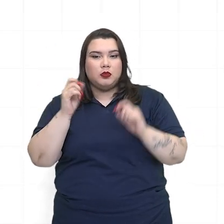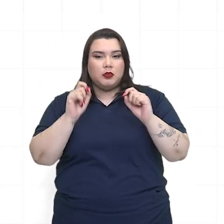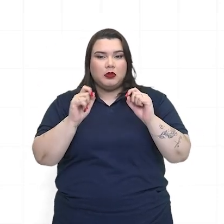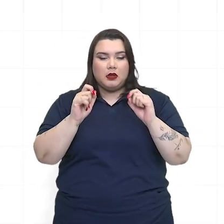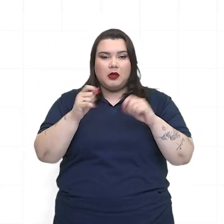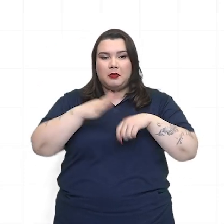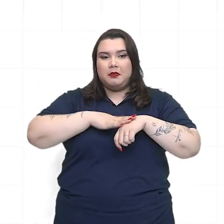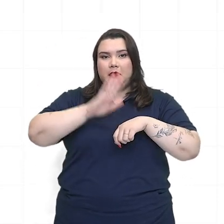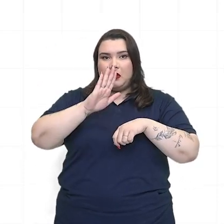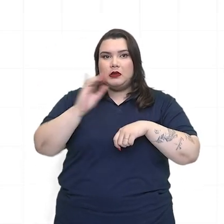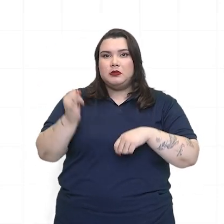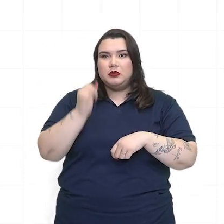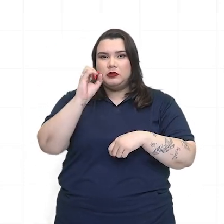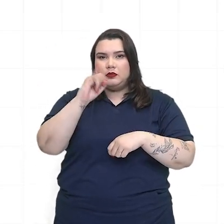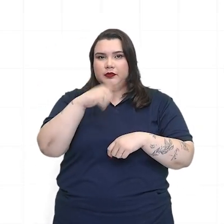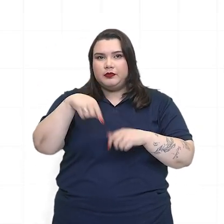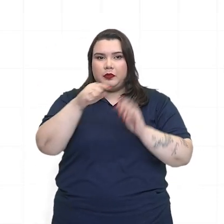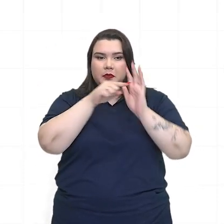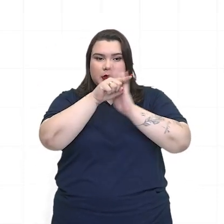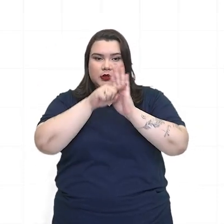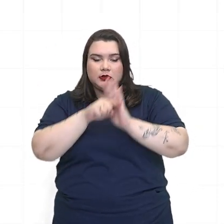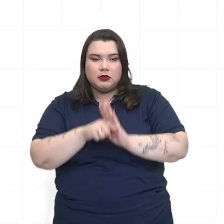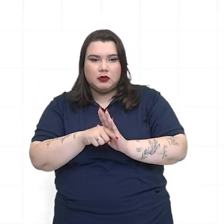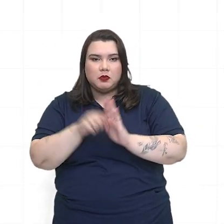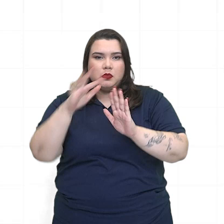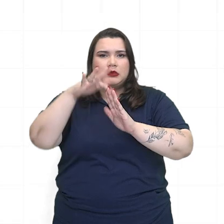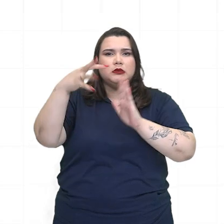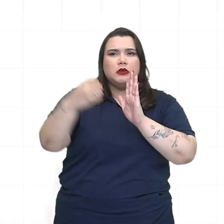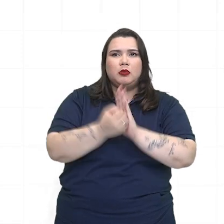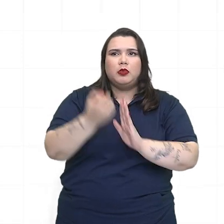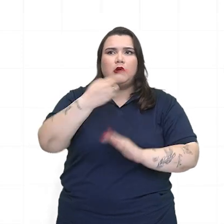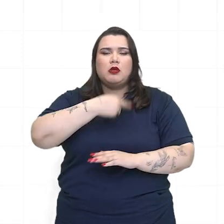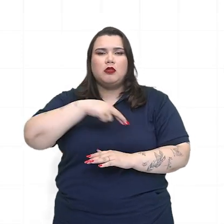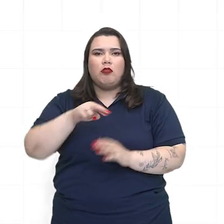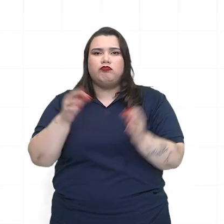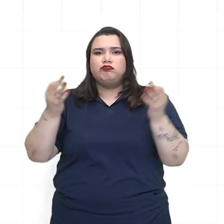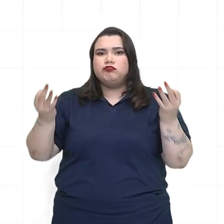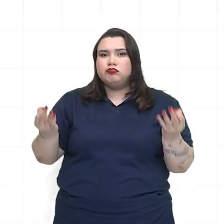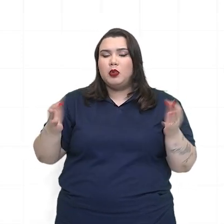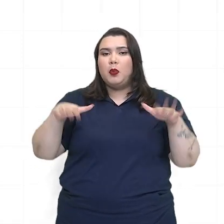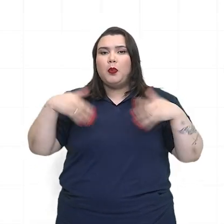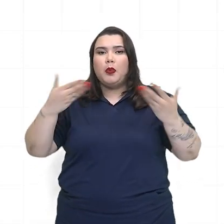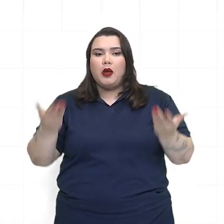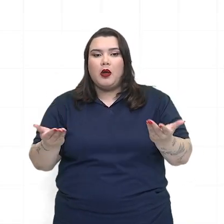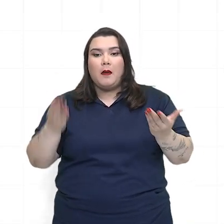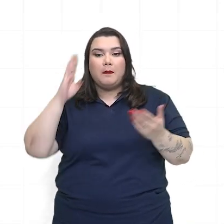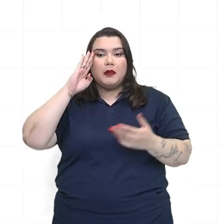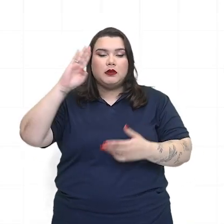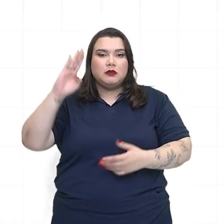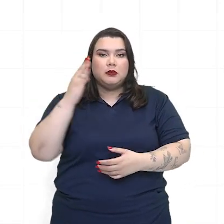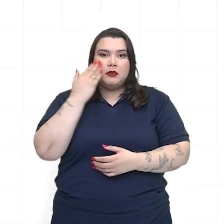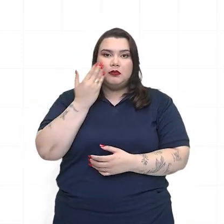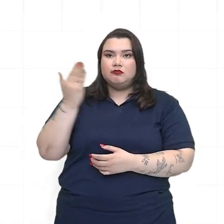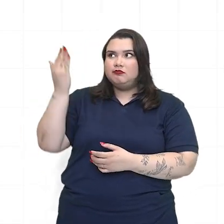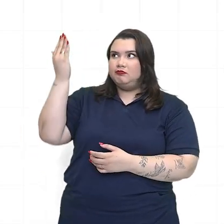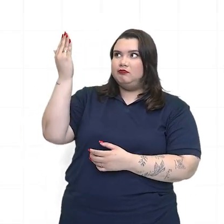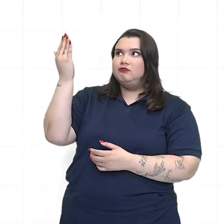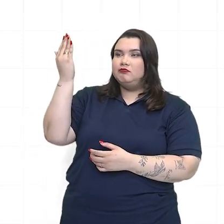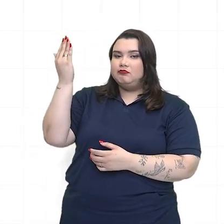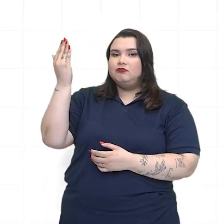é mais difundido, se você procurar na internet símbolos do budismo, vai aparecer principalmente a roda do Dharma.